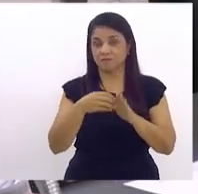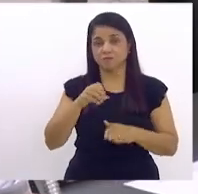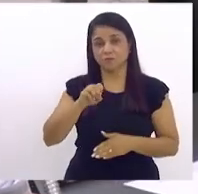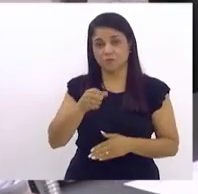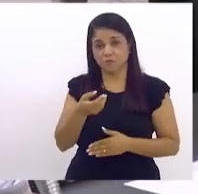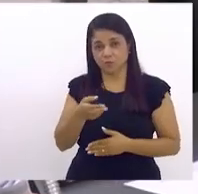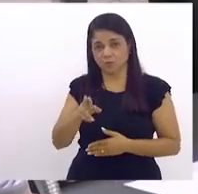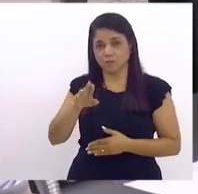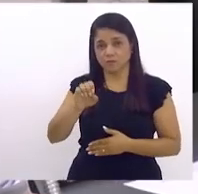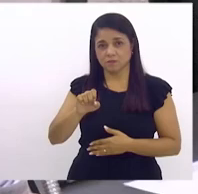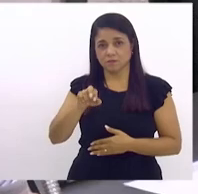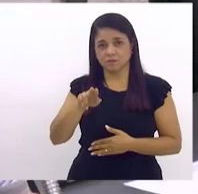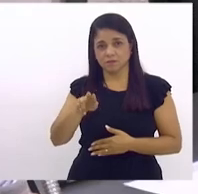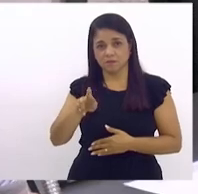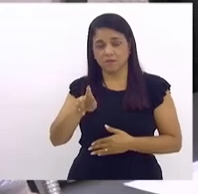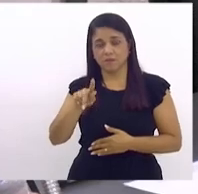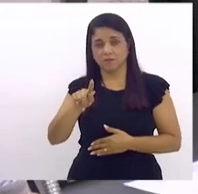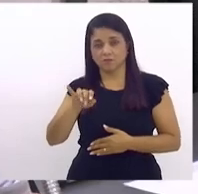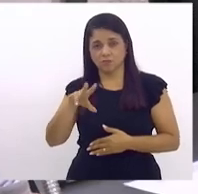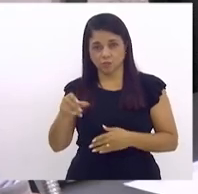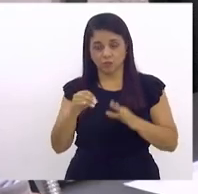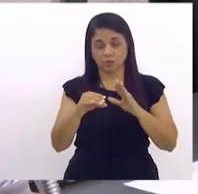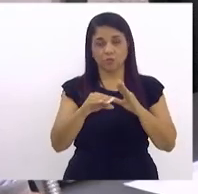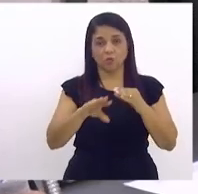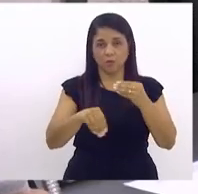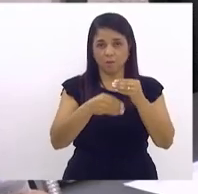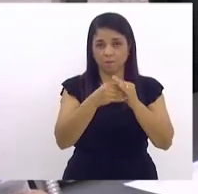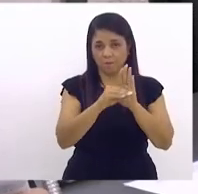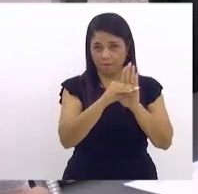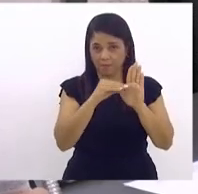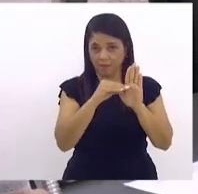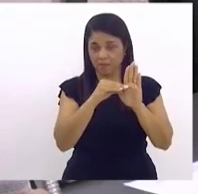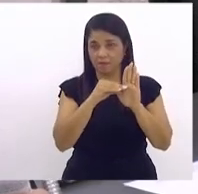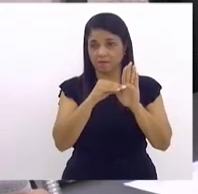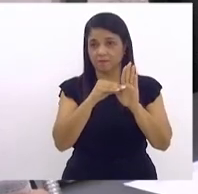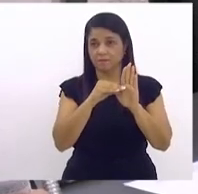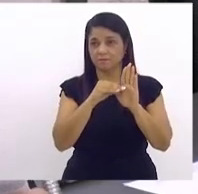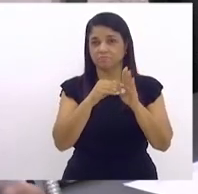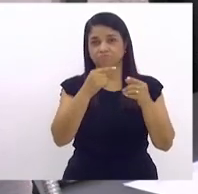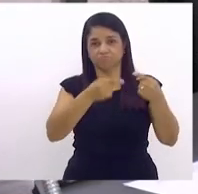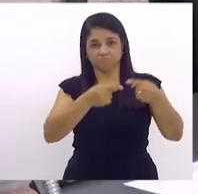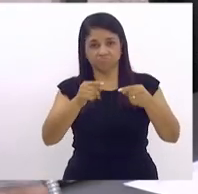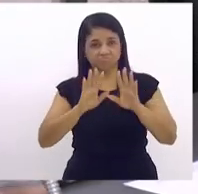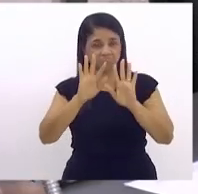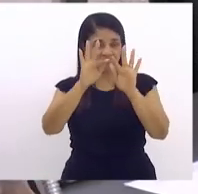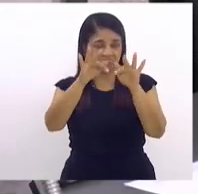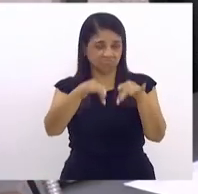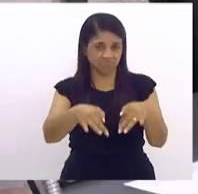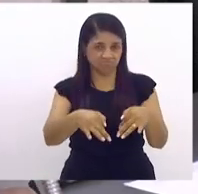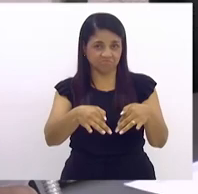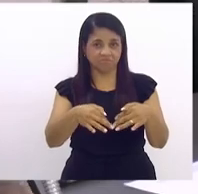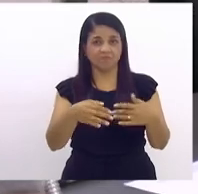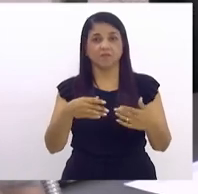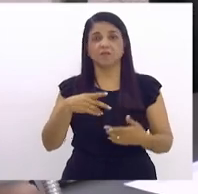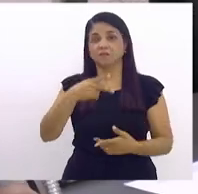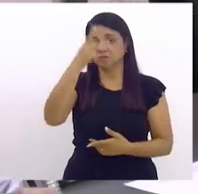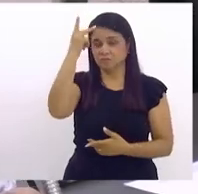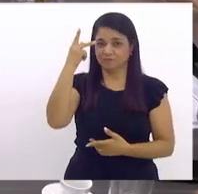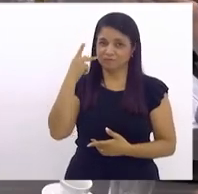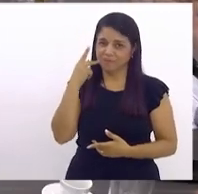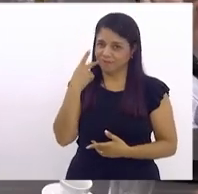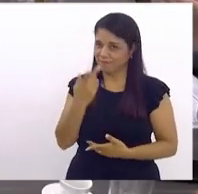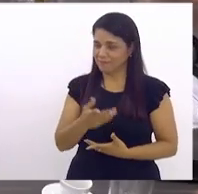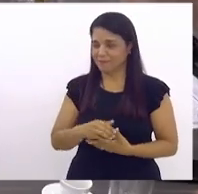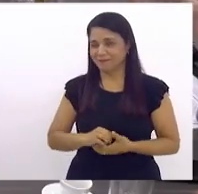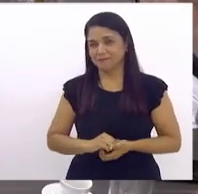pela constitucionalidade com emendas. Em discussão. Não havendo quem queira discutir, deputado Luiz Paulo. Só